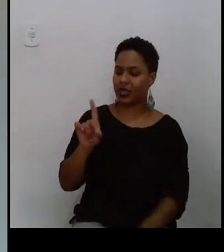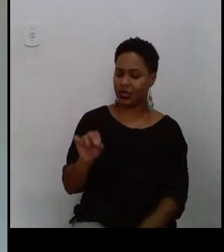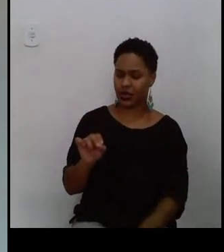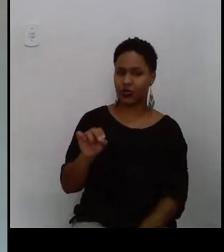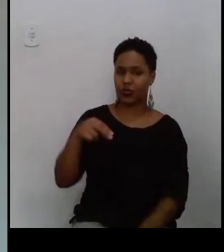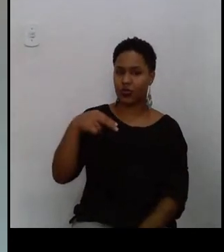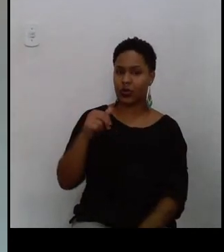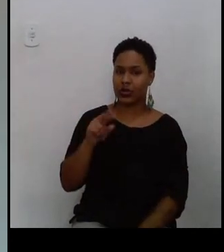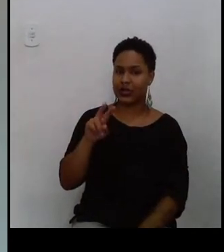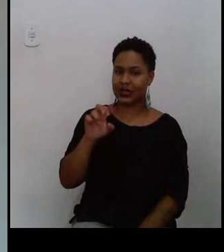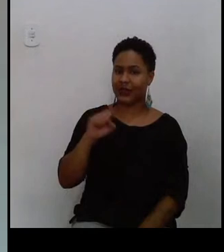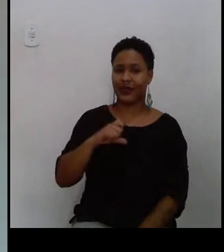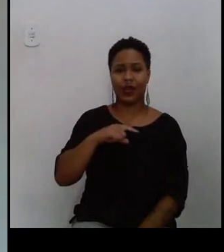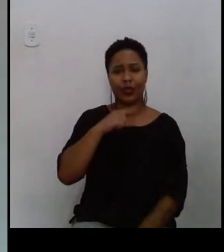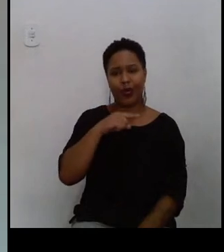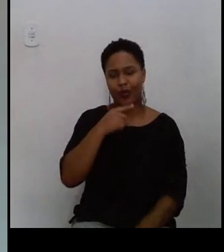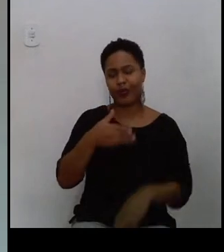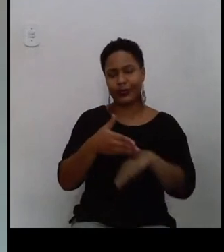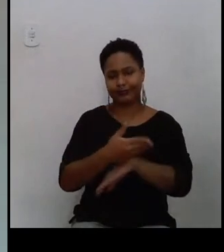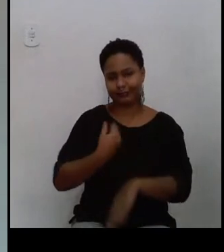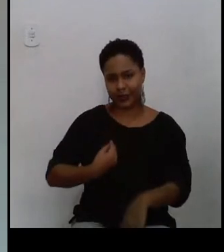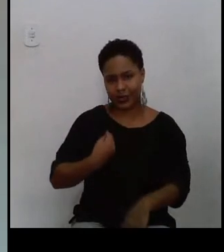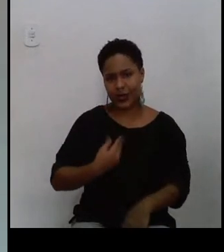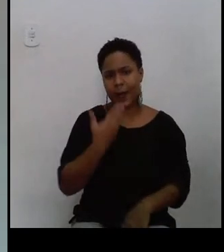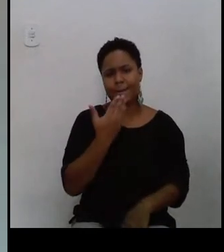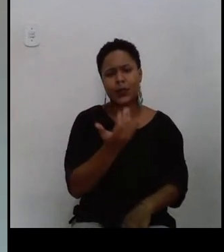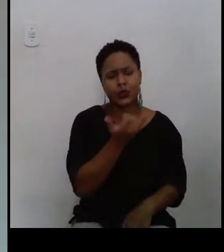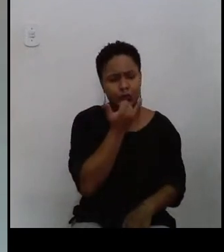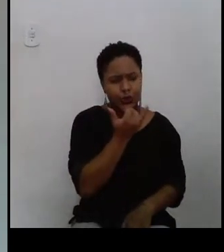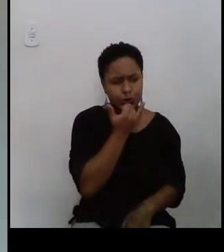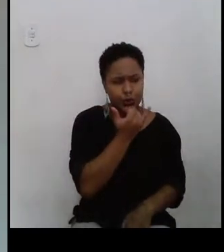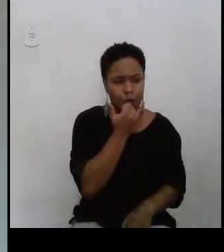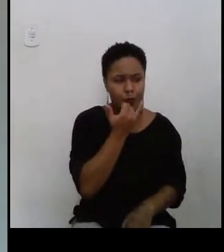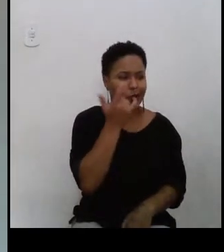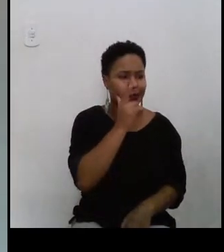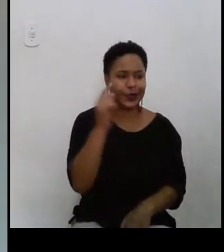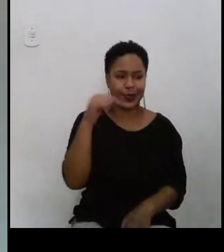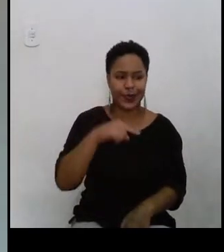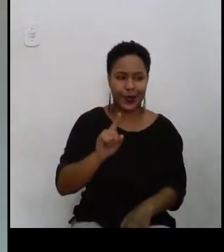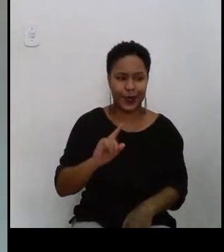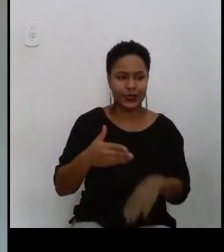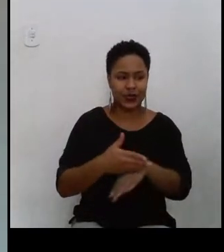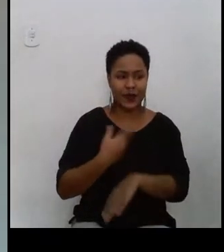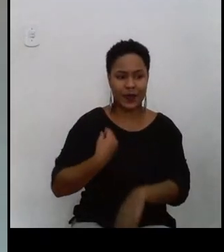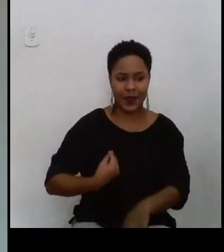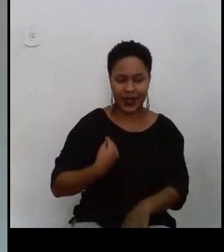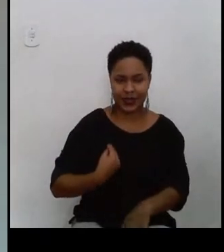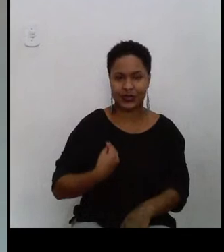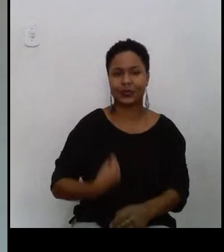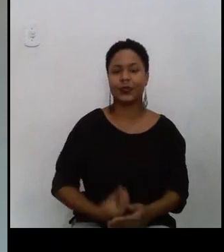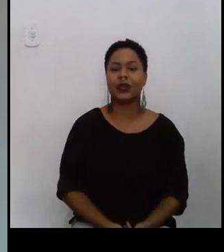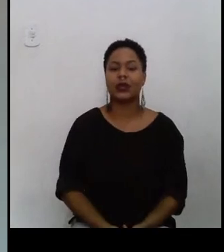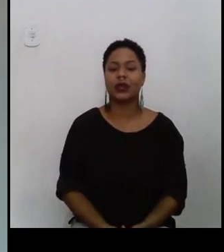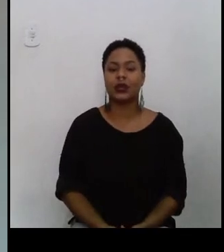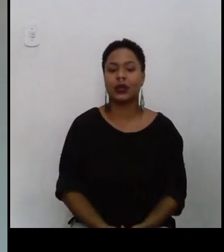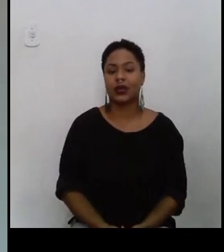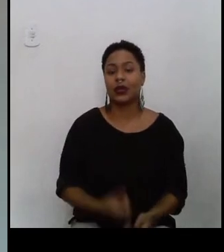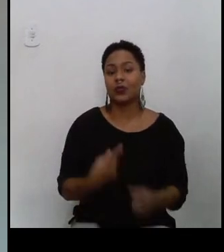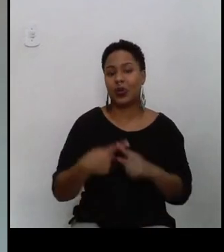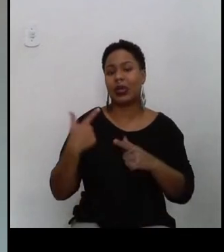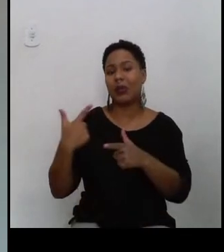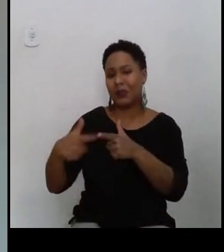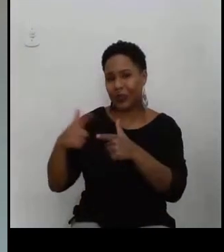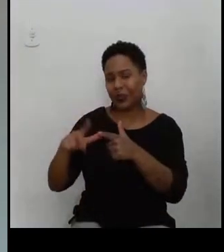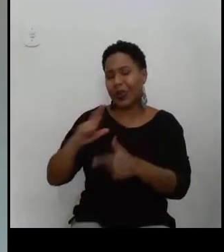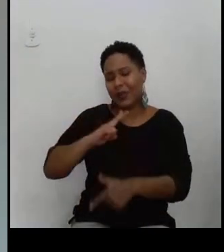participar e pediu para que a gente ir desculpas por vocês para todos vocês porque ele tem problema